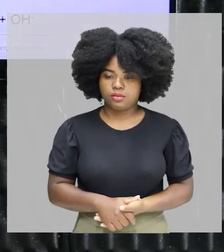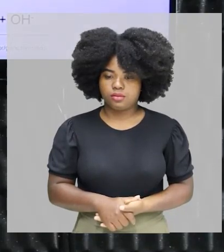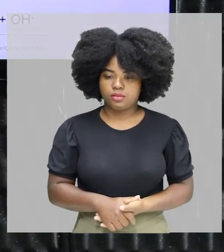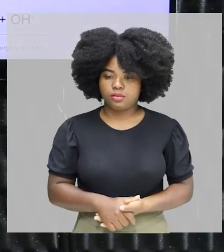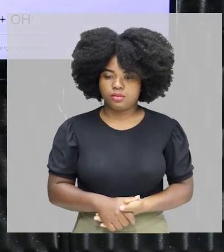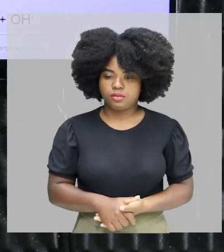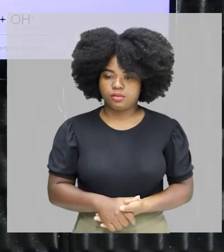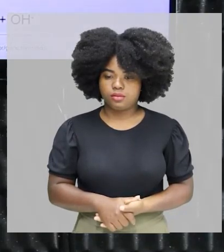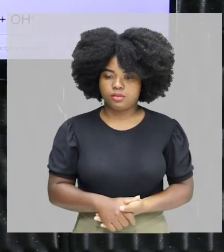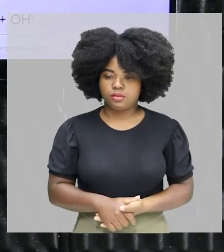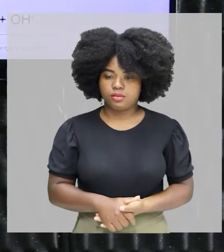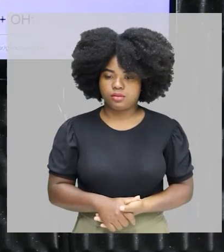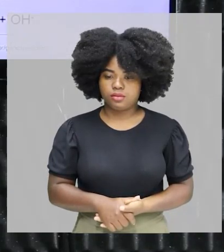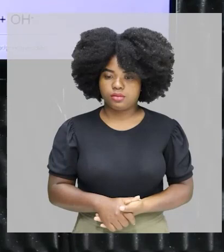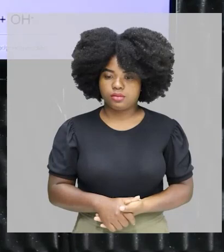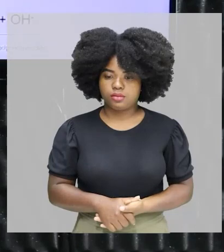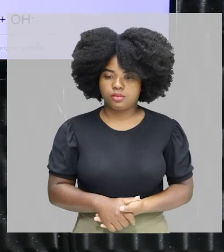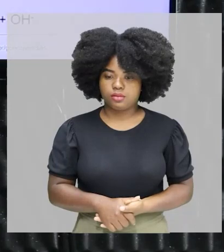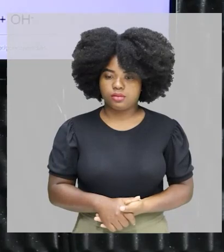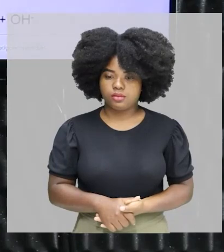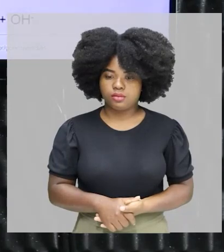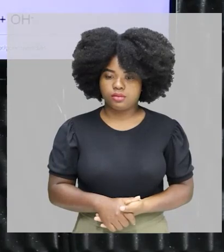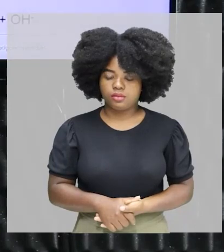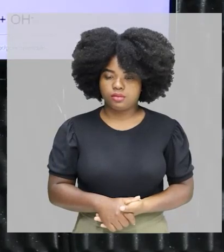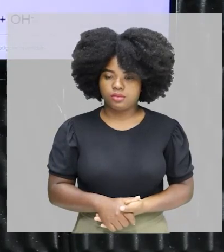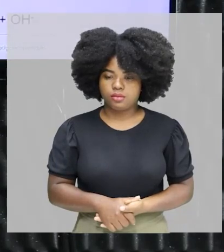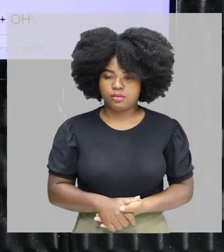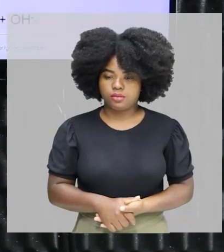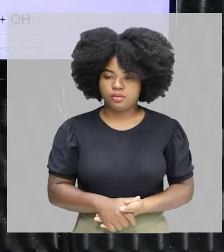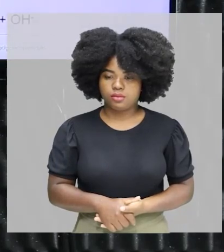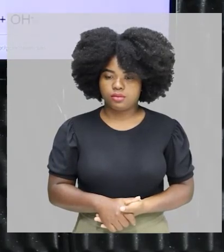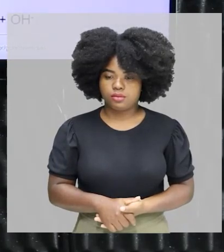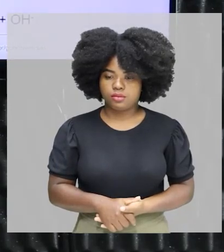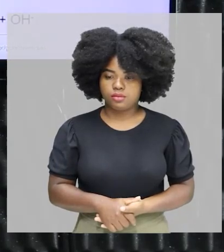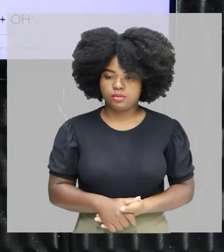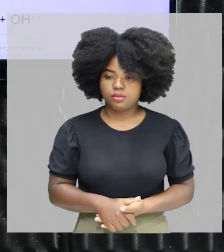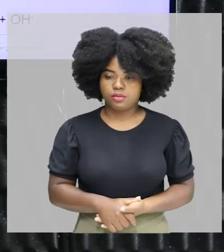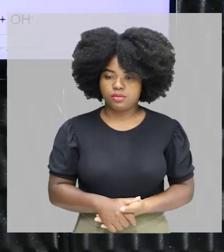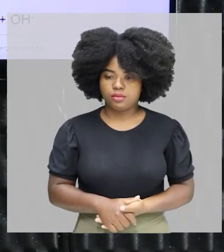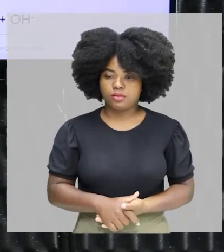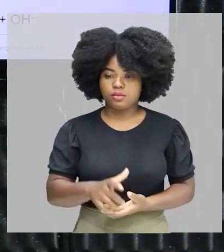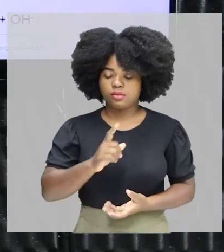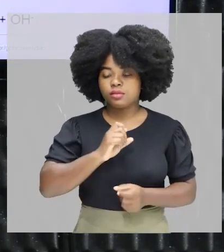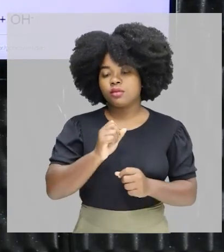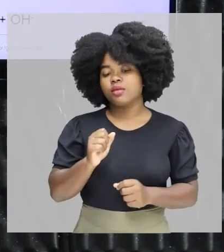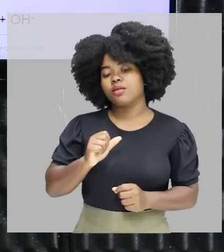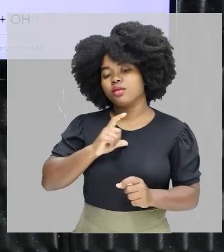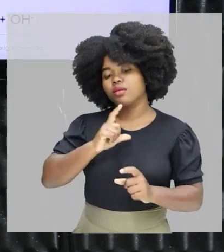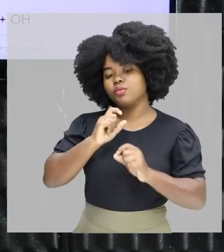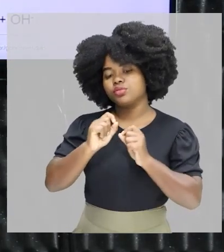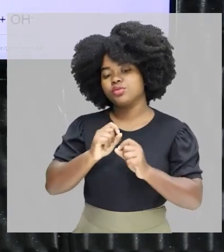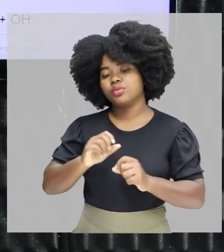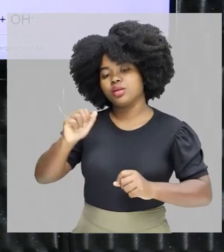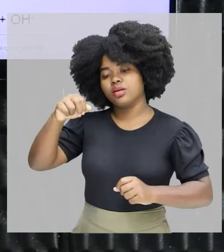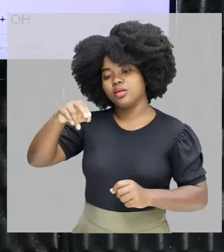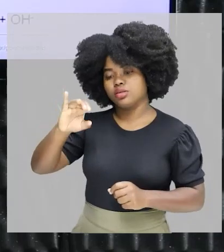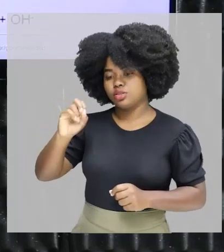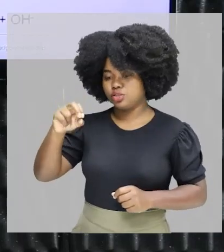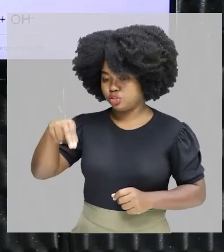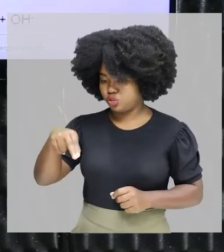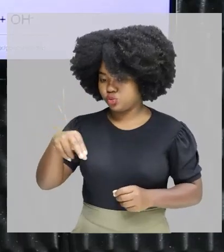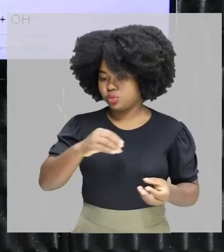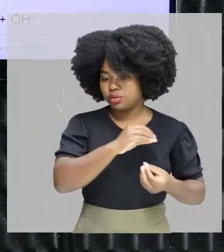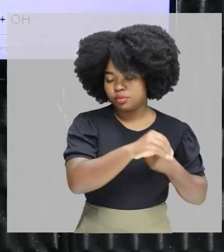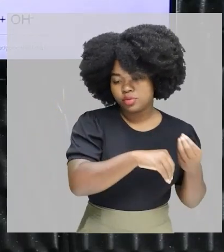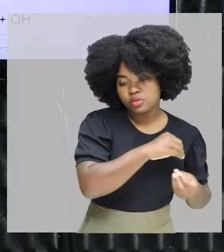estearato de sódio, é estabelecido o seguinte equilíbrio. Então, nós temos aqui o ânion, ele vai reagir com